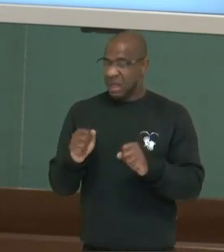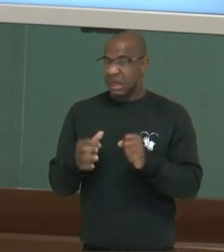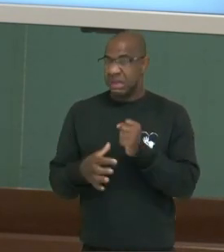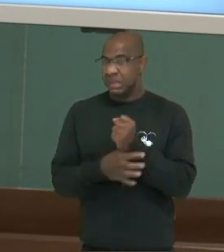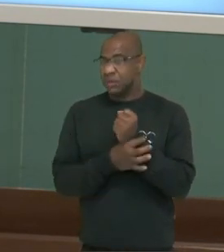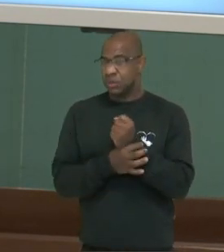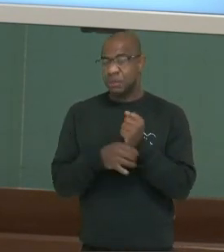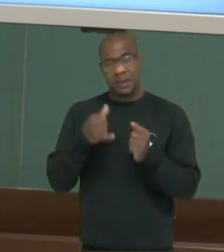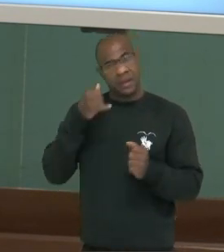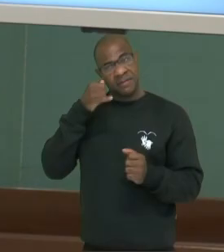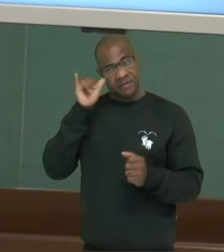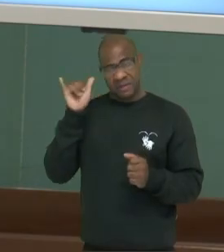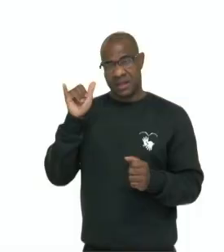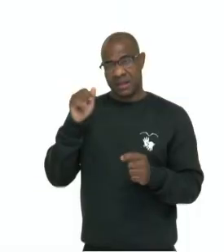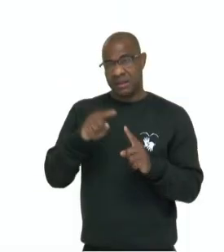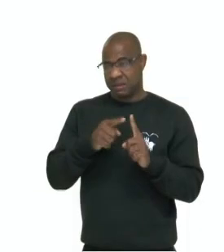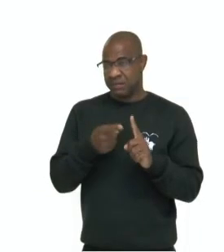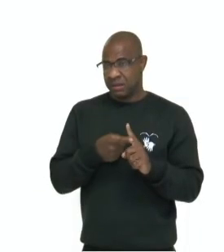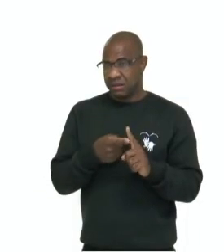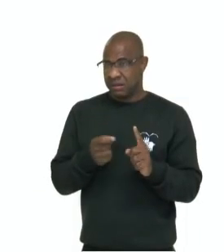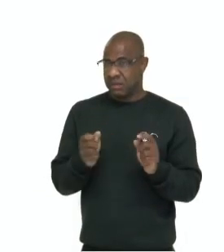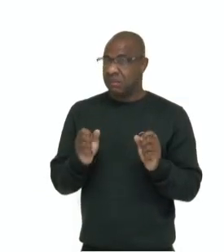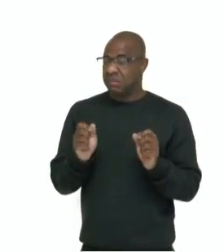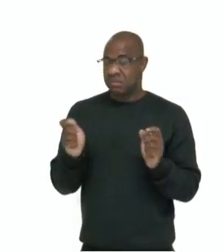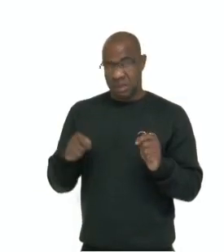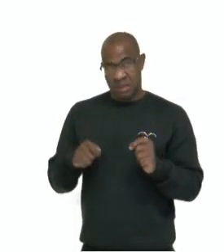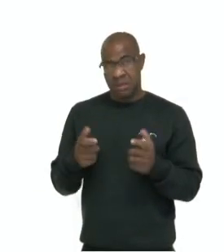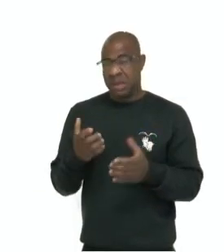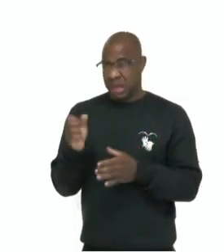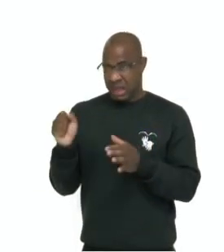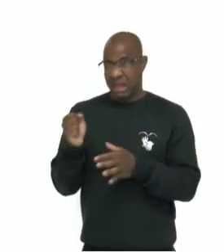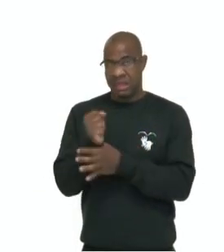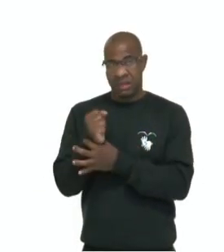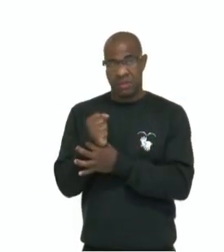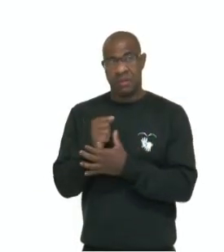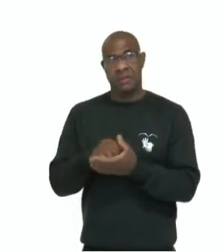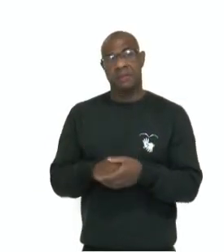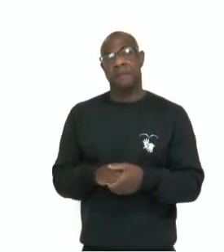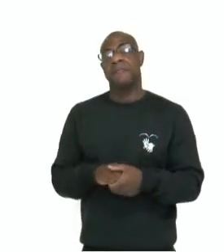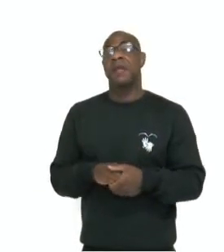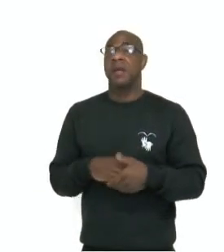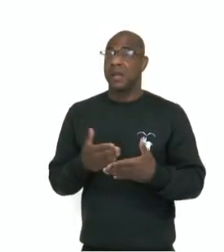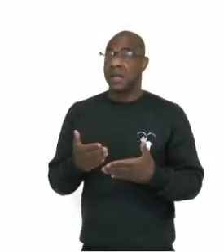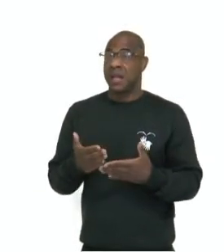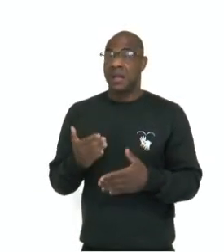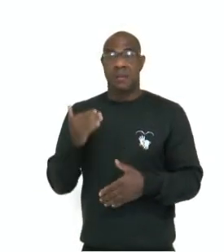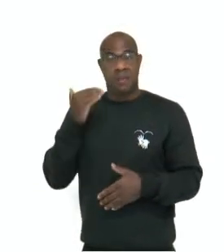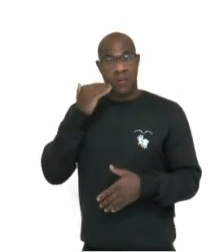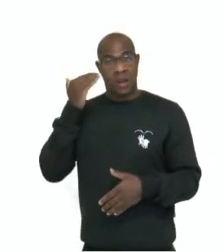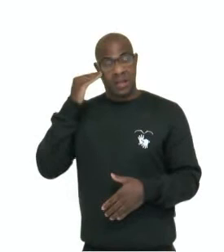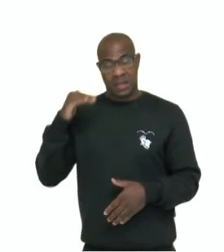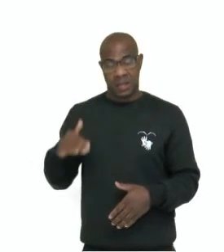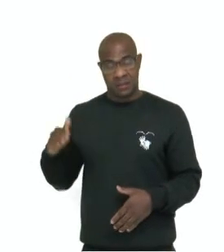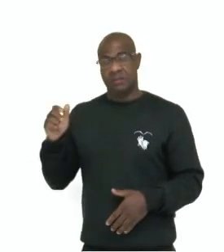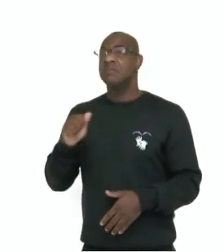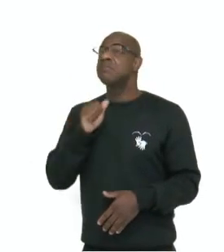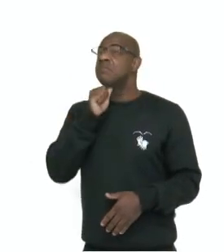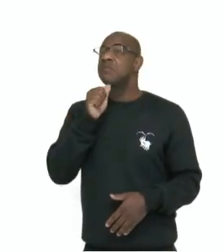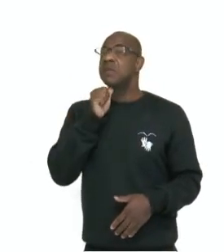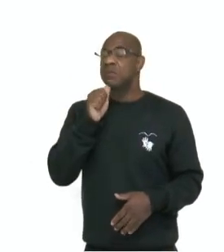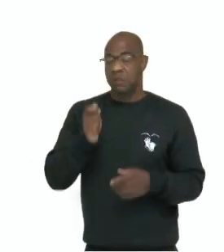uma gravidez indesejada? Em adolescentes, o ciclo menstrual é muito desregulado, né? Então,